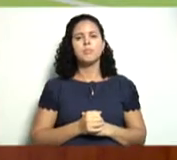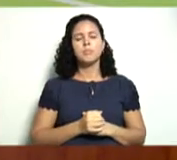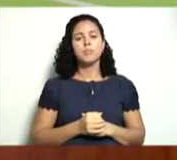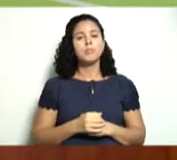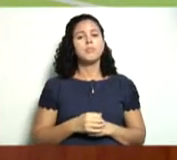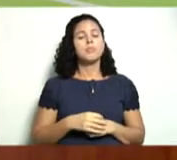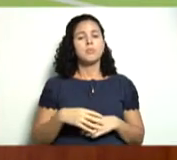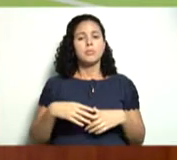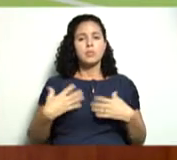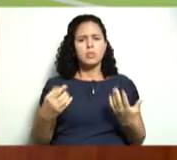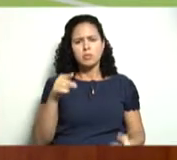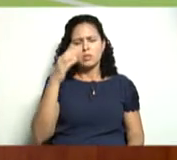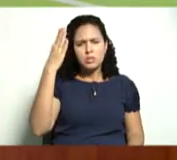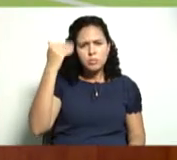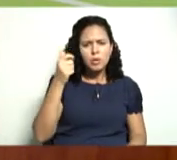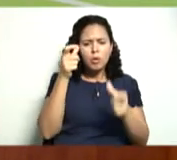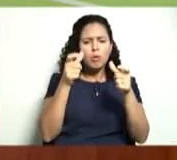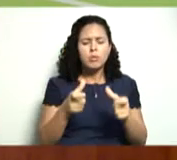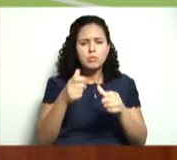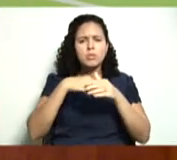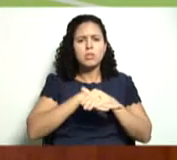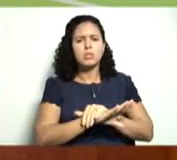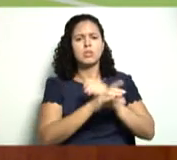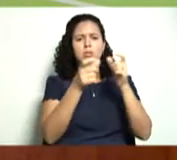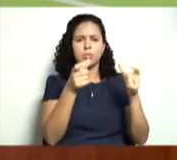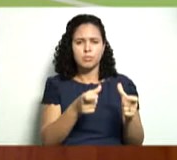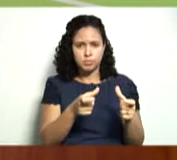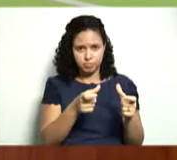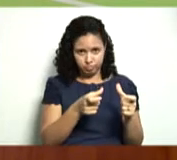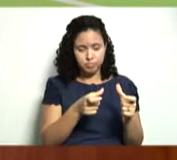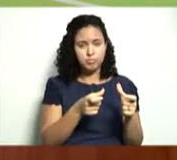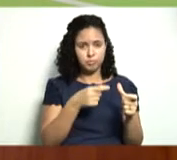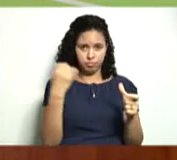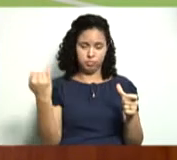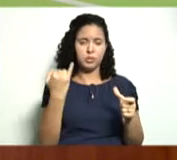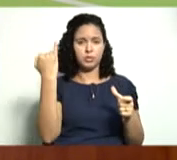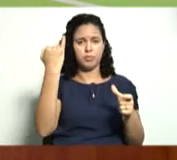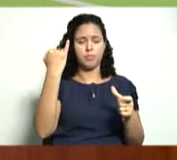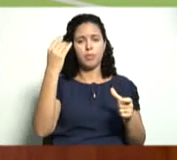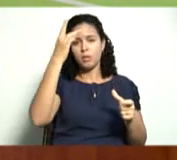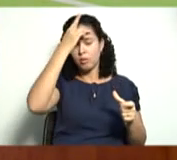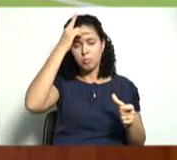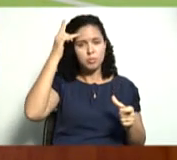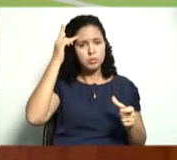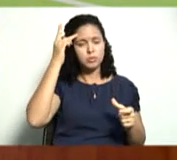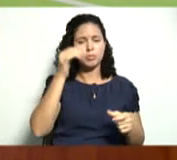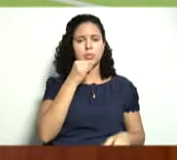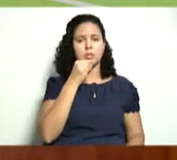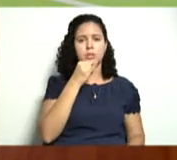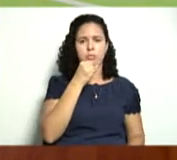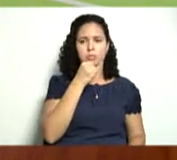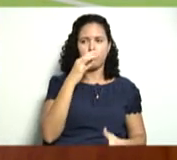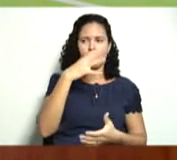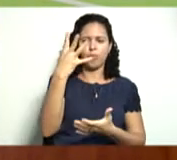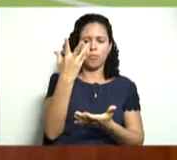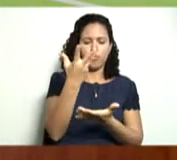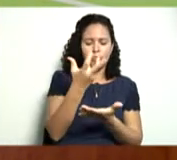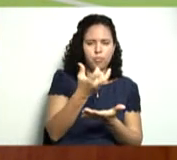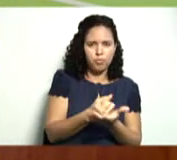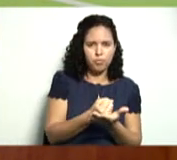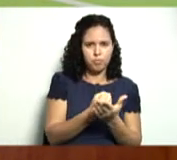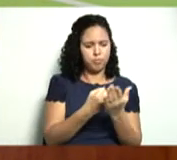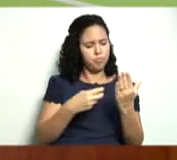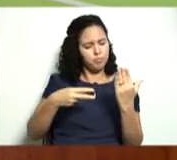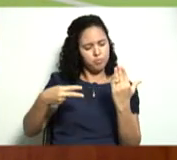importante você saber onde vai guardar essas informações por exemplo tem gente que faz backup pendrive pendrive é o